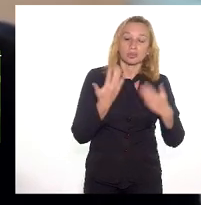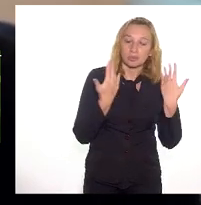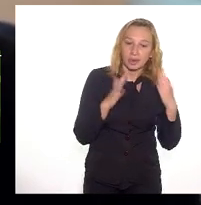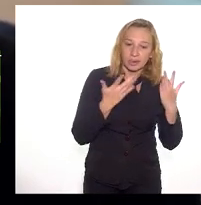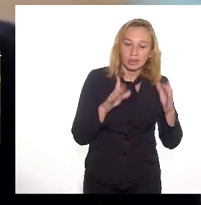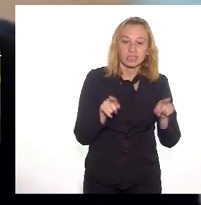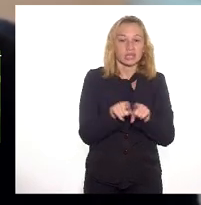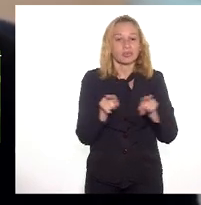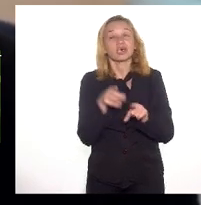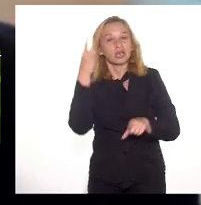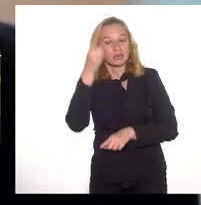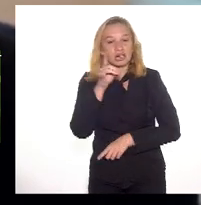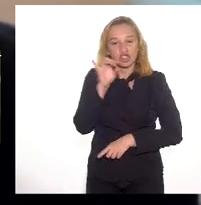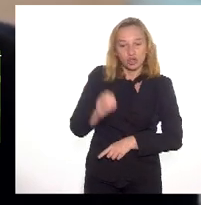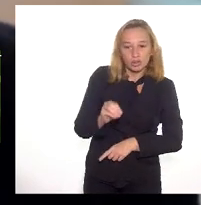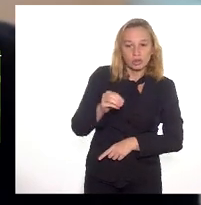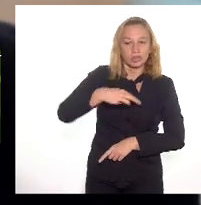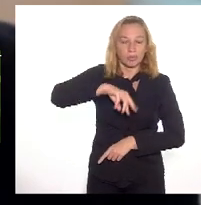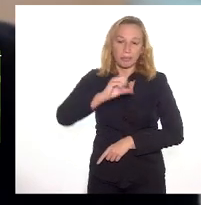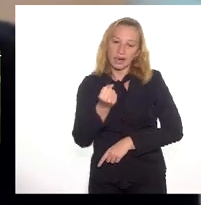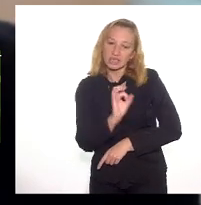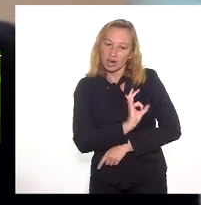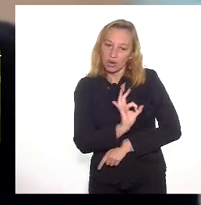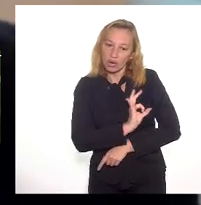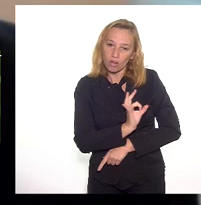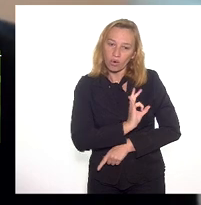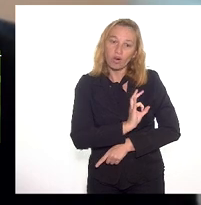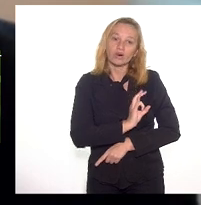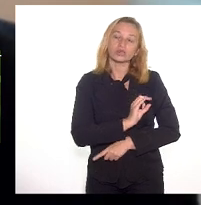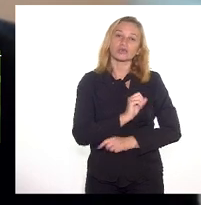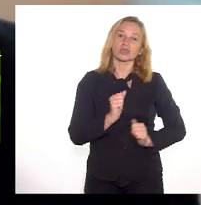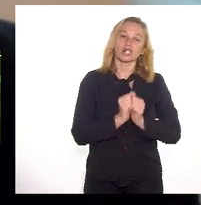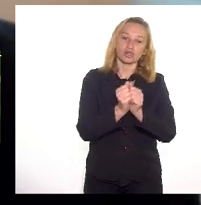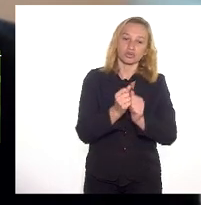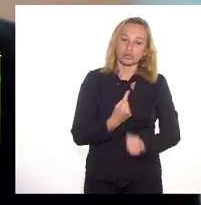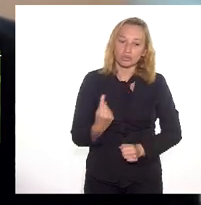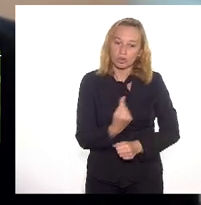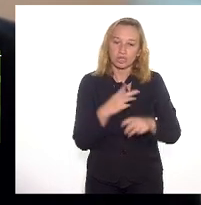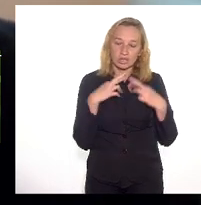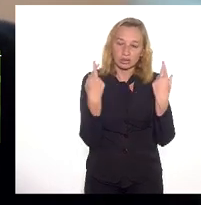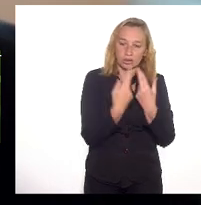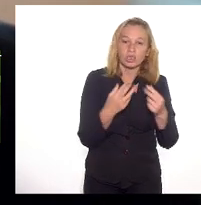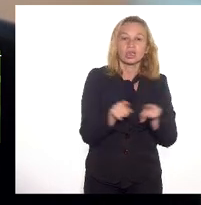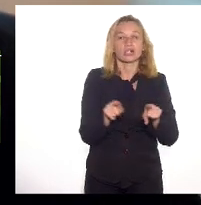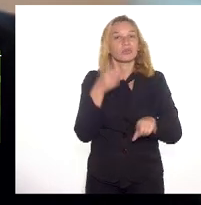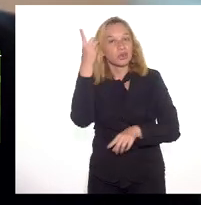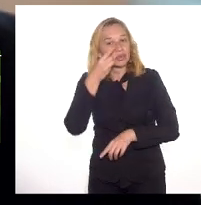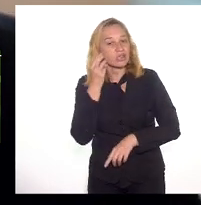deputados Dionísio Lins, a deputada Marta Rocha, que vai se juntar a nós daqui a pouco, o deputado